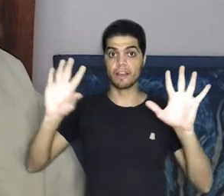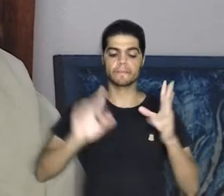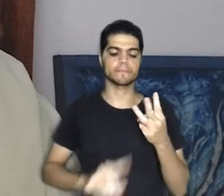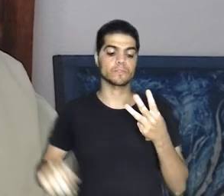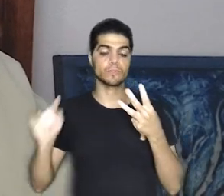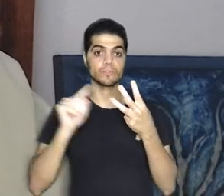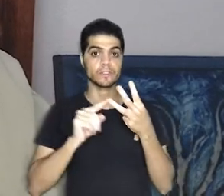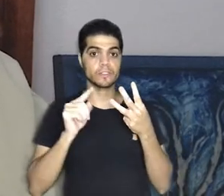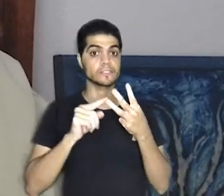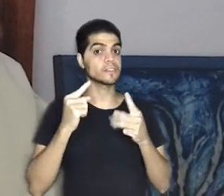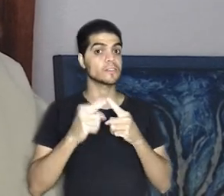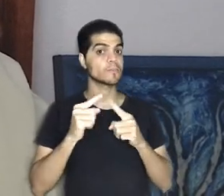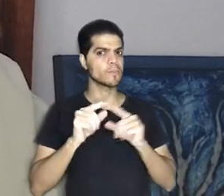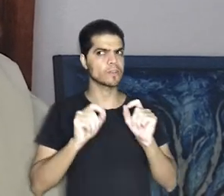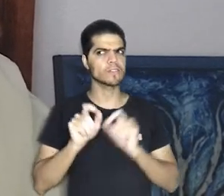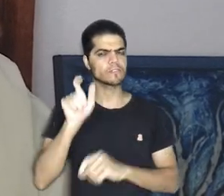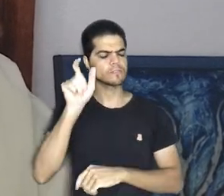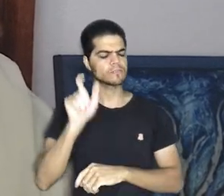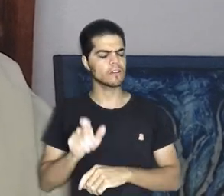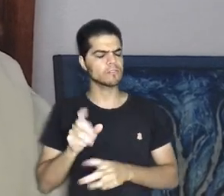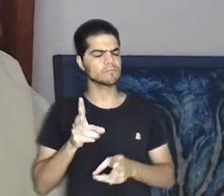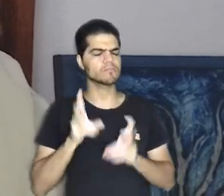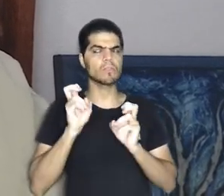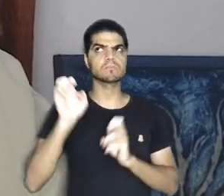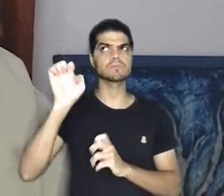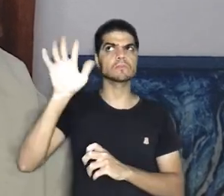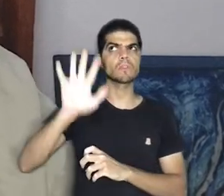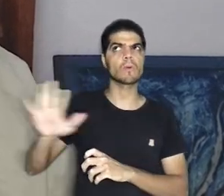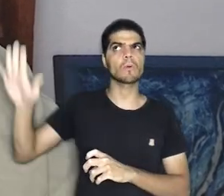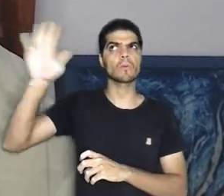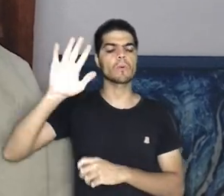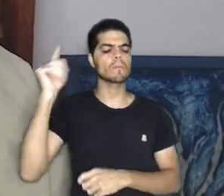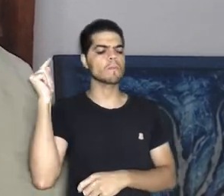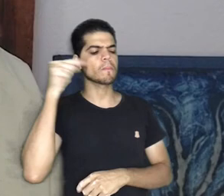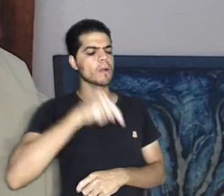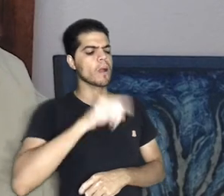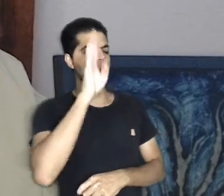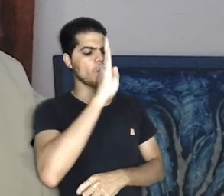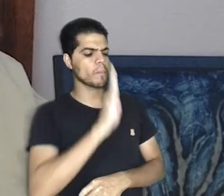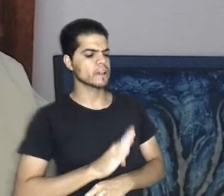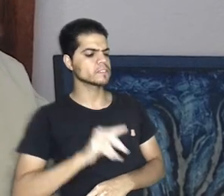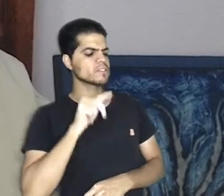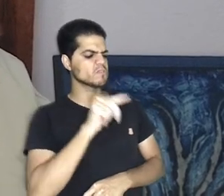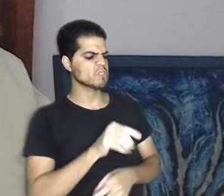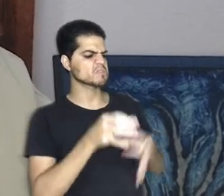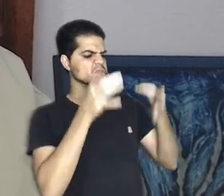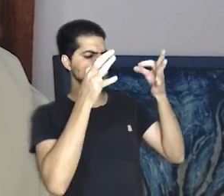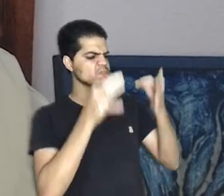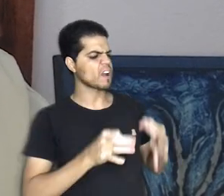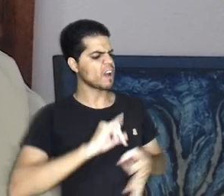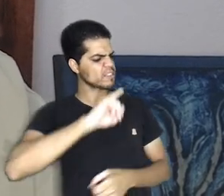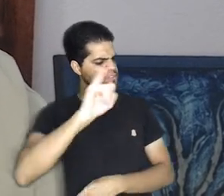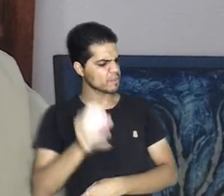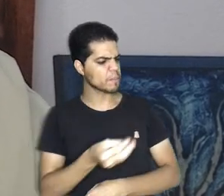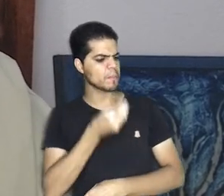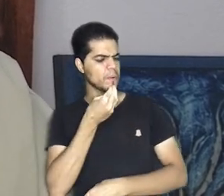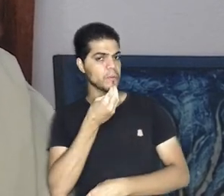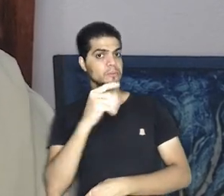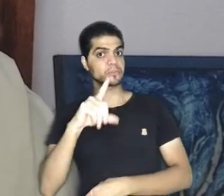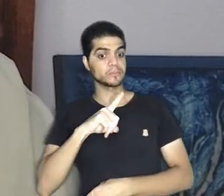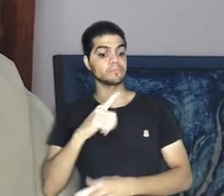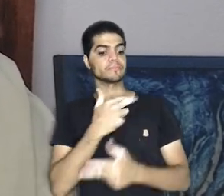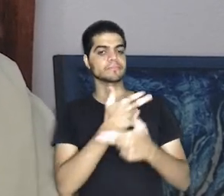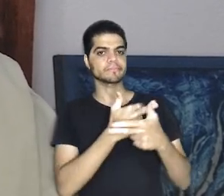lugar, porque, aos olhos da Europa, o Brasil era tido como uma terra de